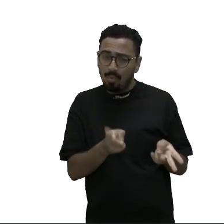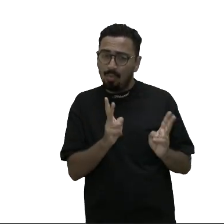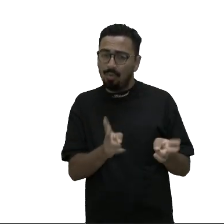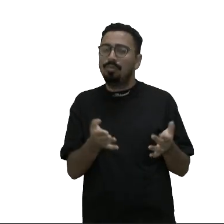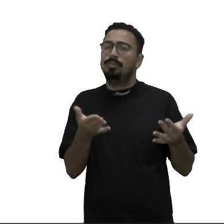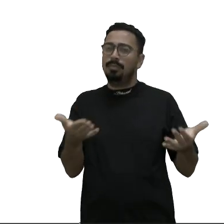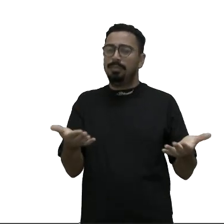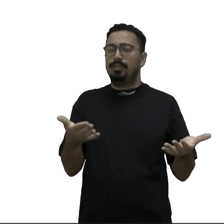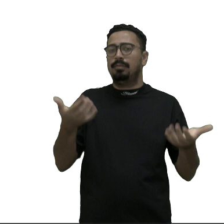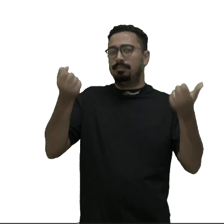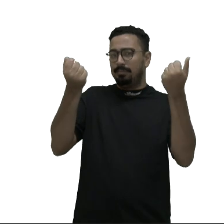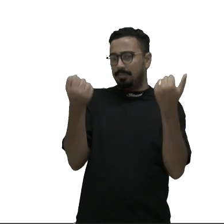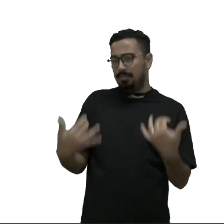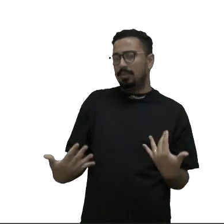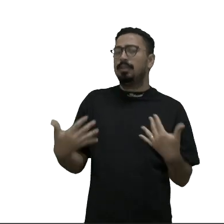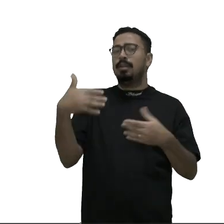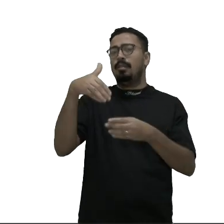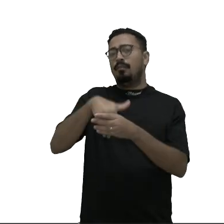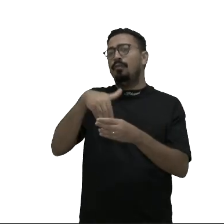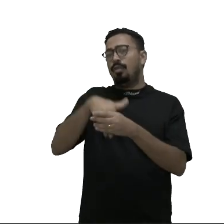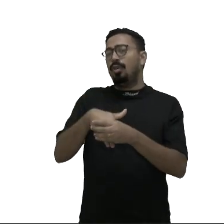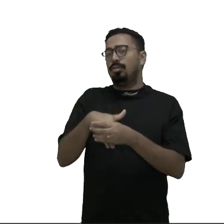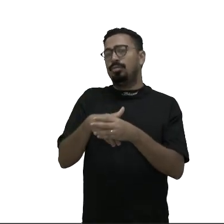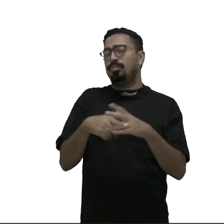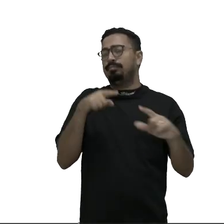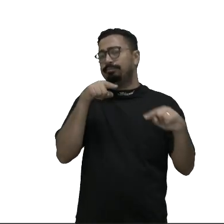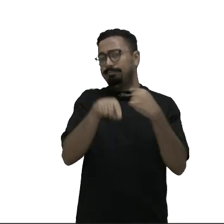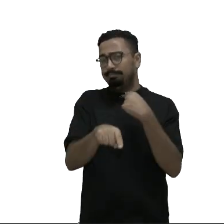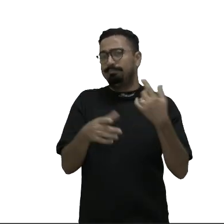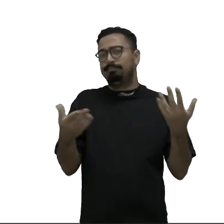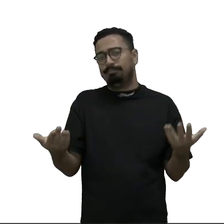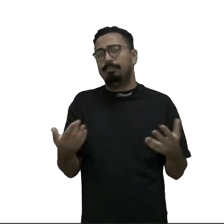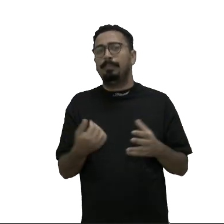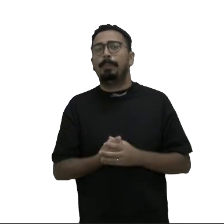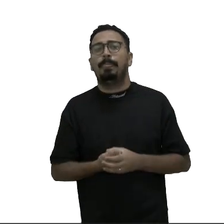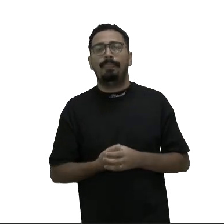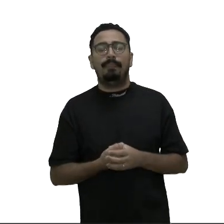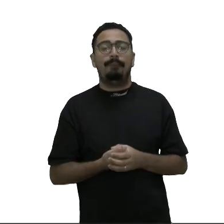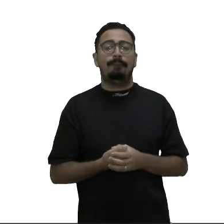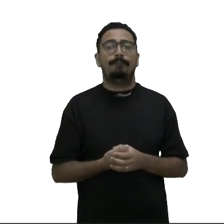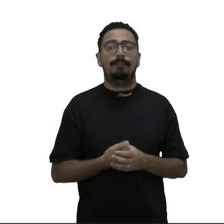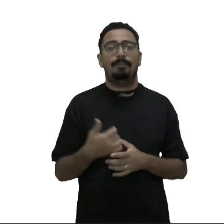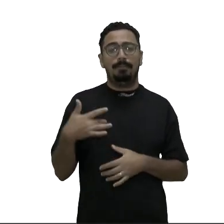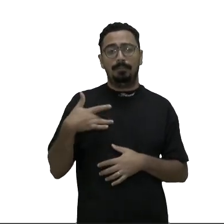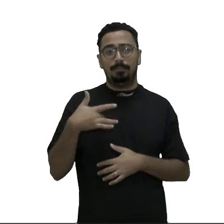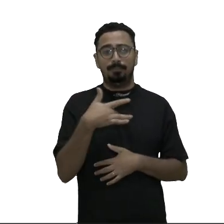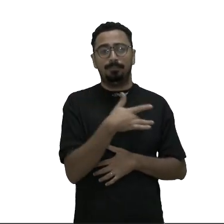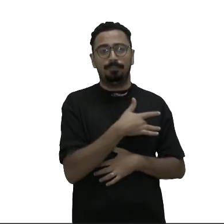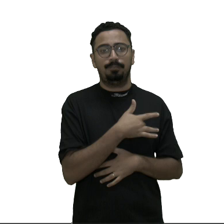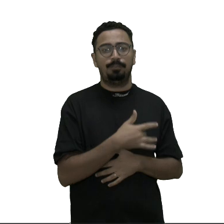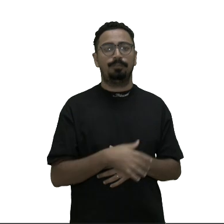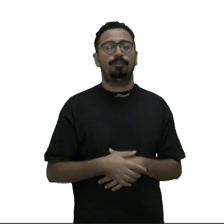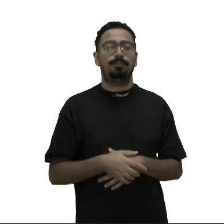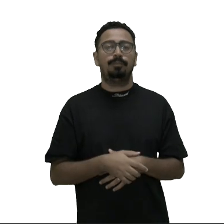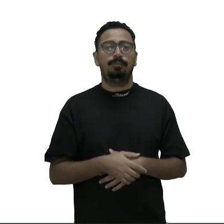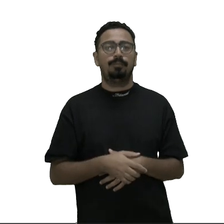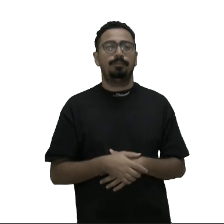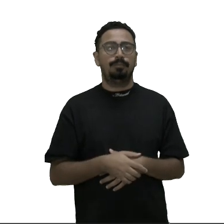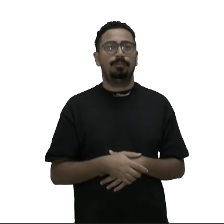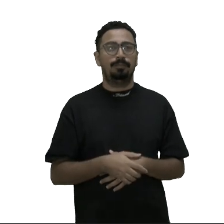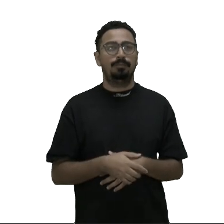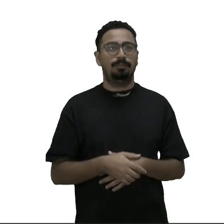também justifica essa nota um pouco mais baixa. Passando na saúde, por favor.